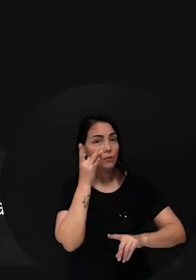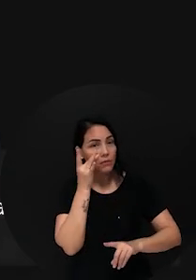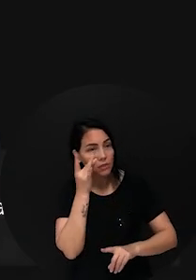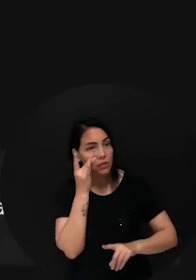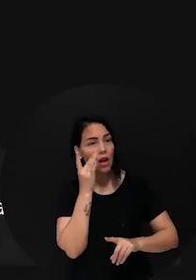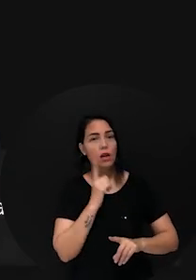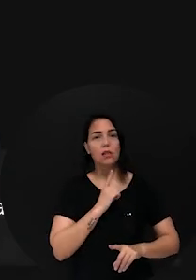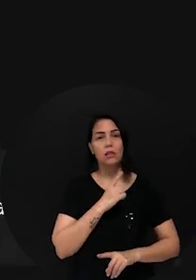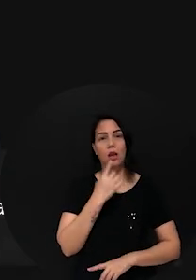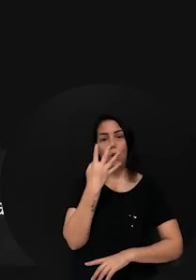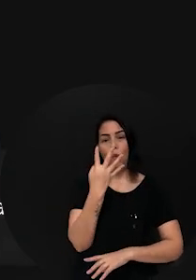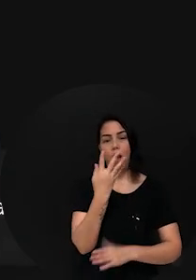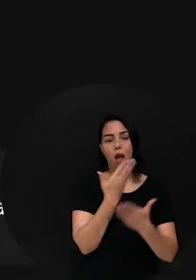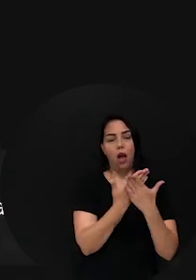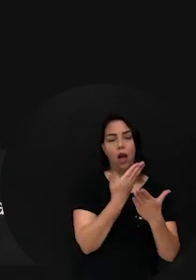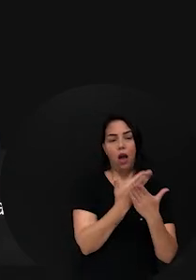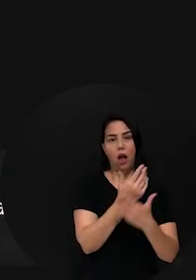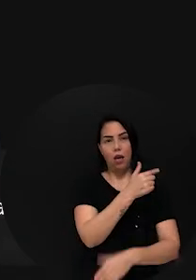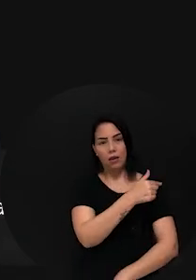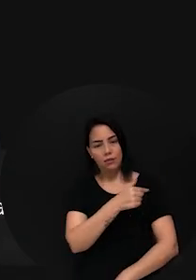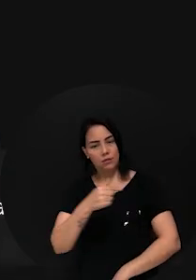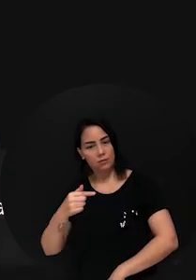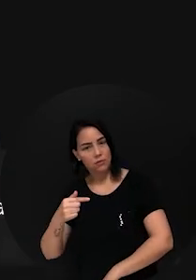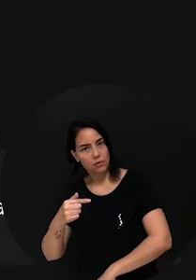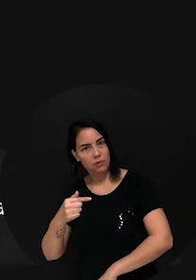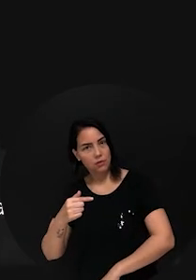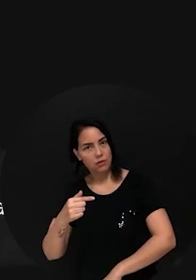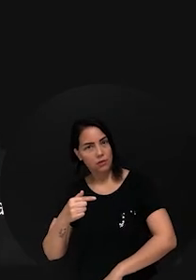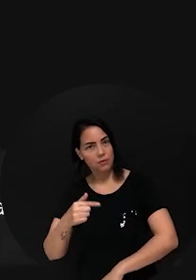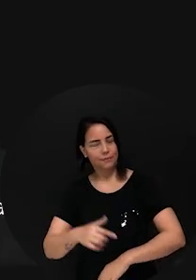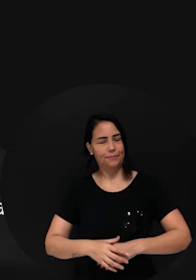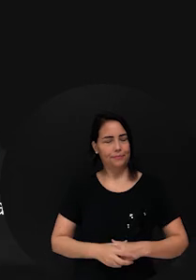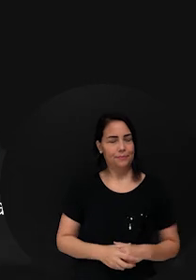4 aulas presenciais em uma semana.